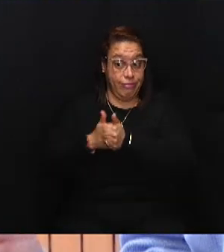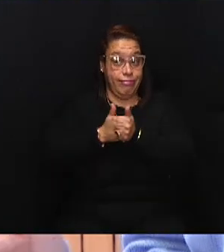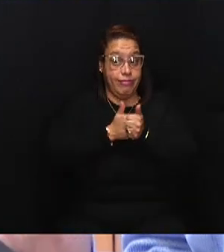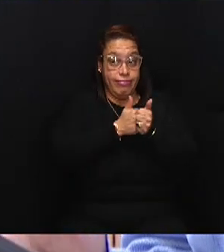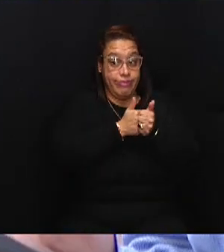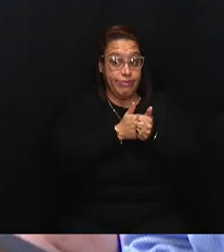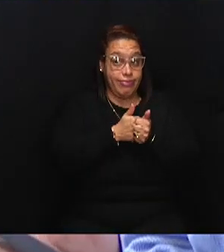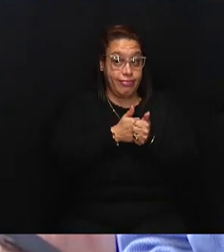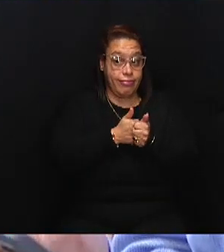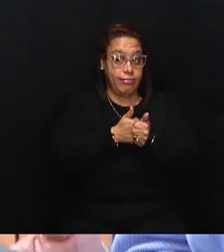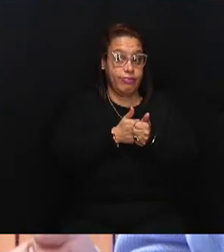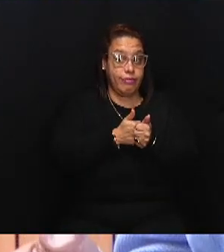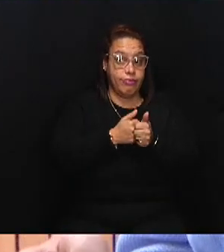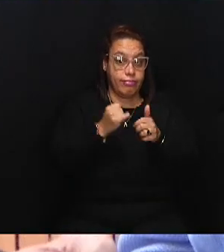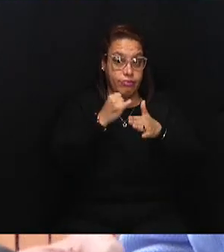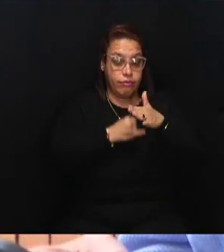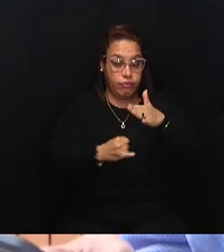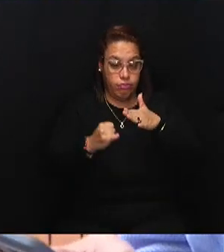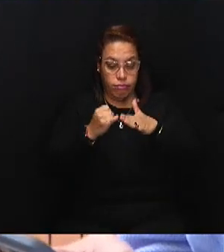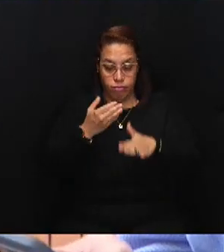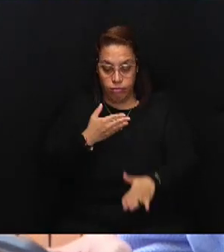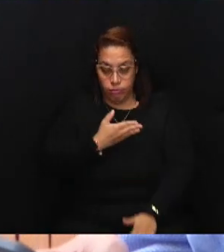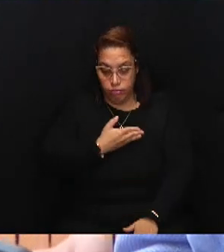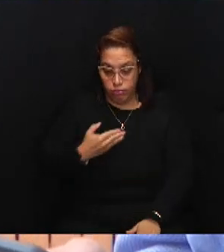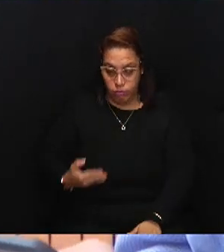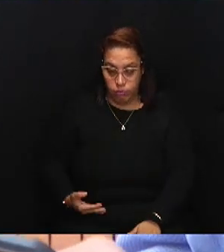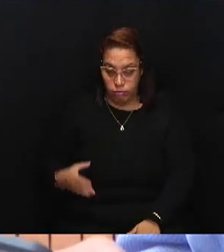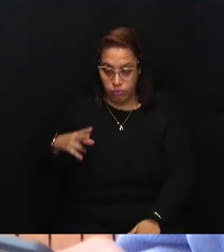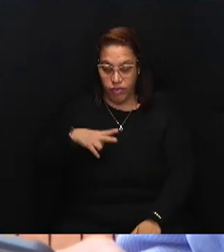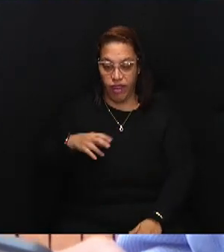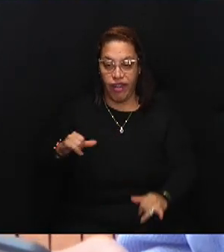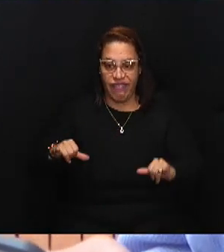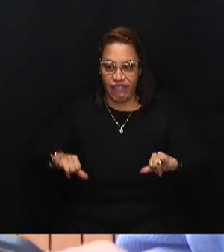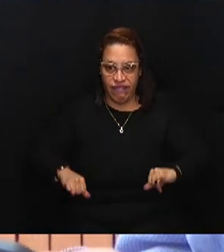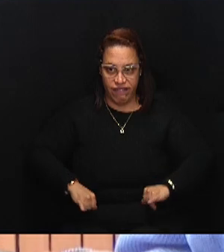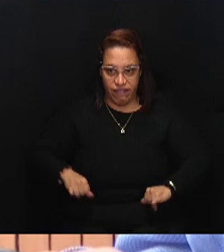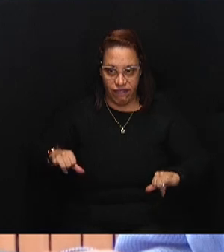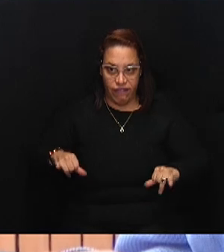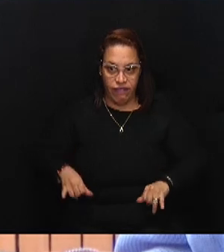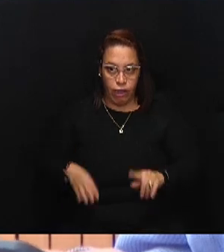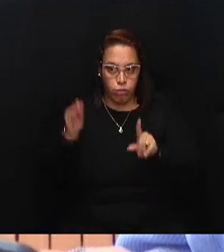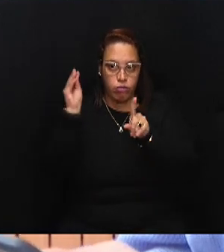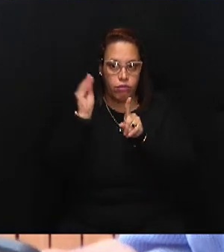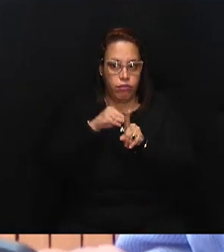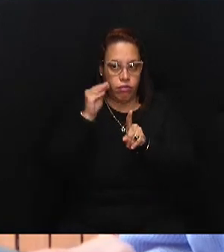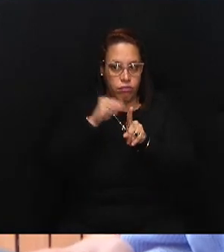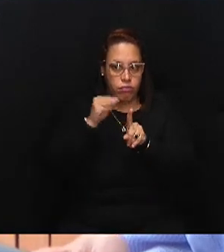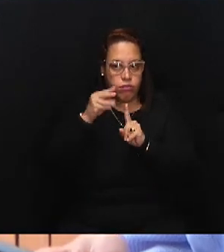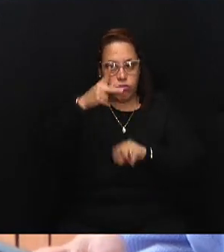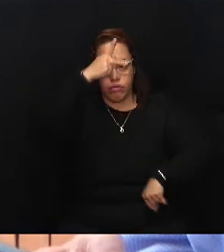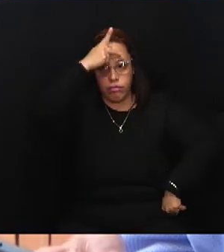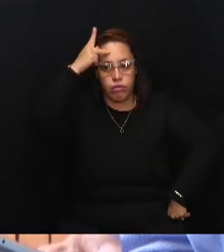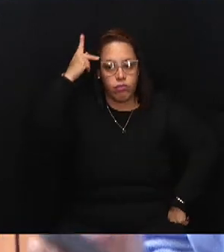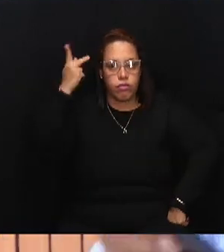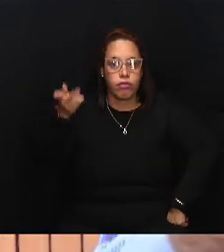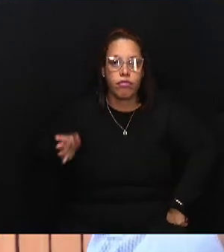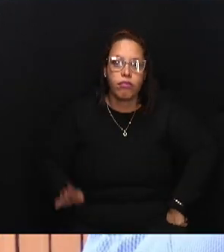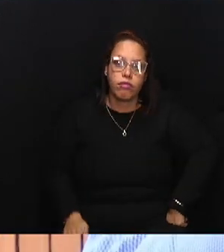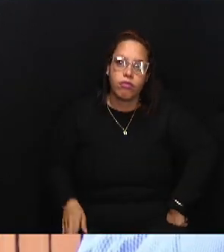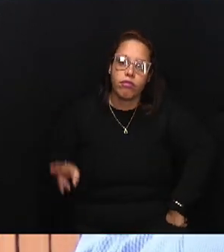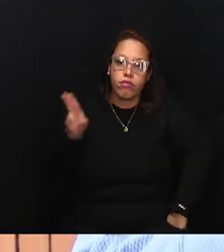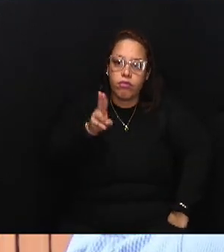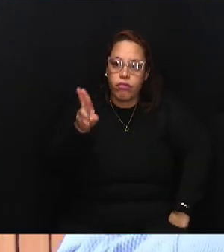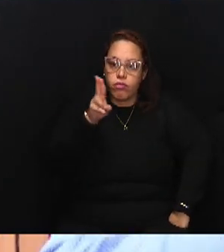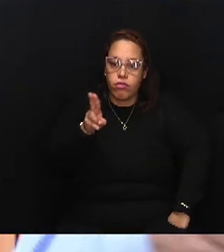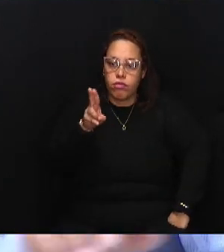entes públicos quanto na esfera privada, que o idoso tem sofrido de vulnerabilidade porque as pessoas que acabam usufruindo e